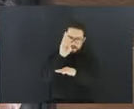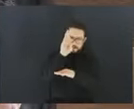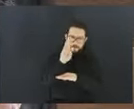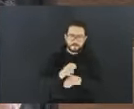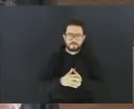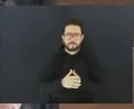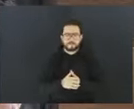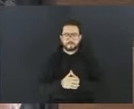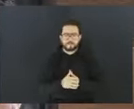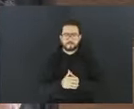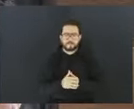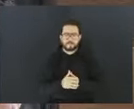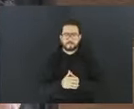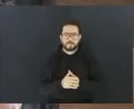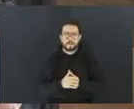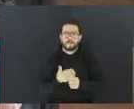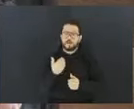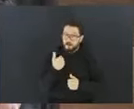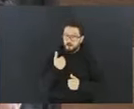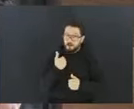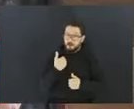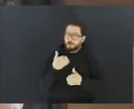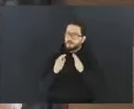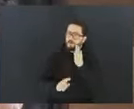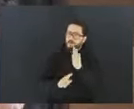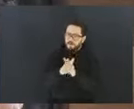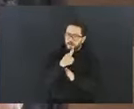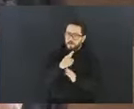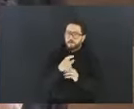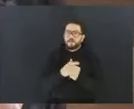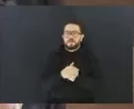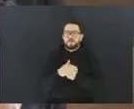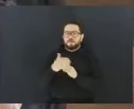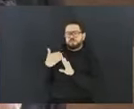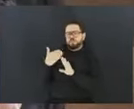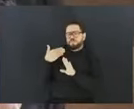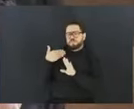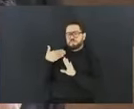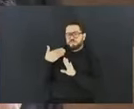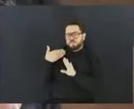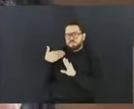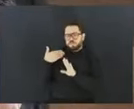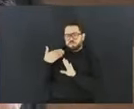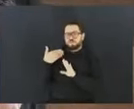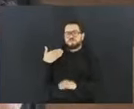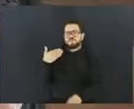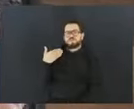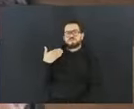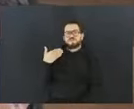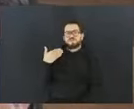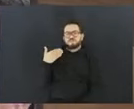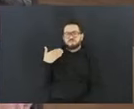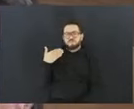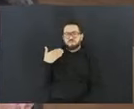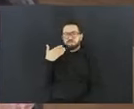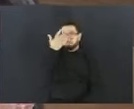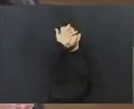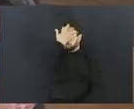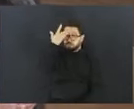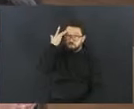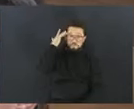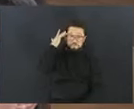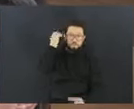pergunta que eu faço, comandante, é que num passado não tão distante, ou um pouco distante, se apostava muito na segurança dos bairros, e